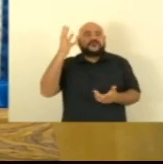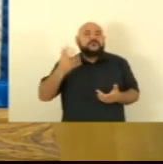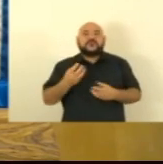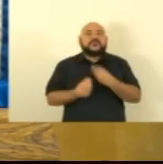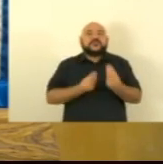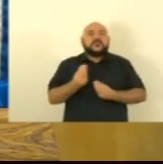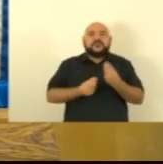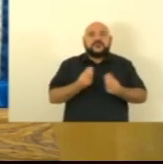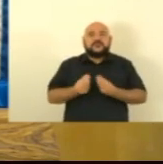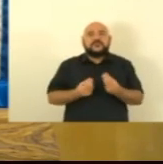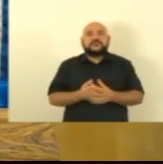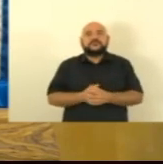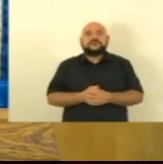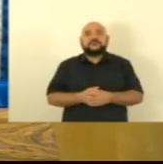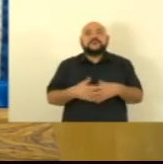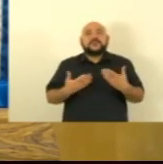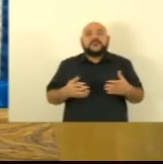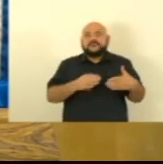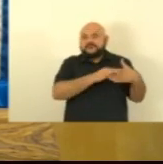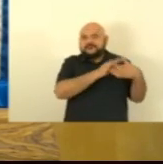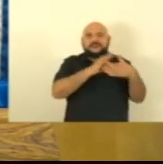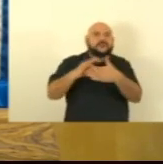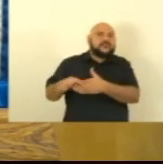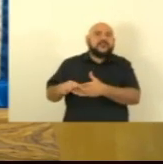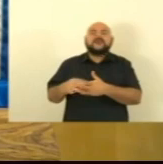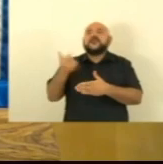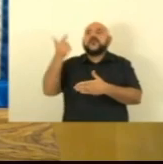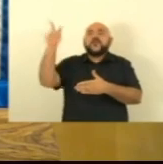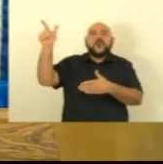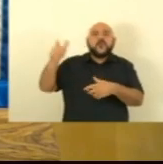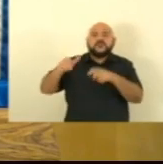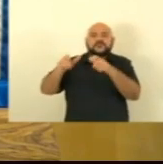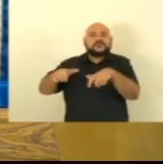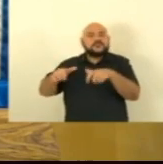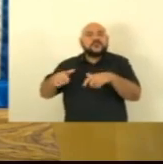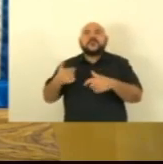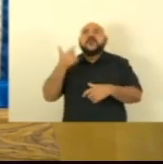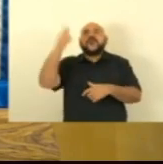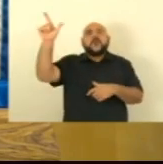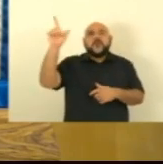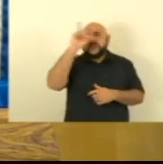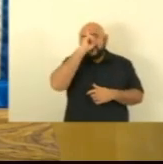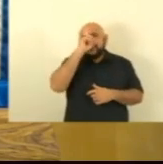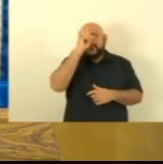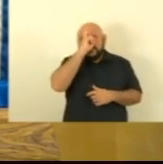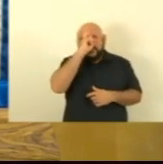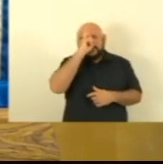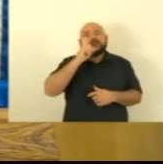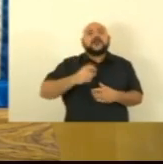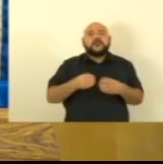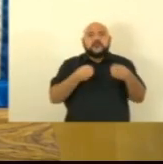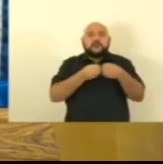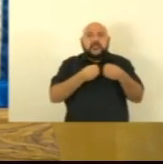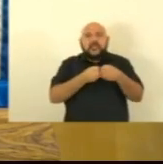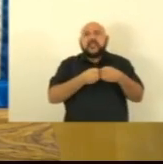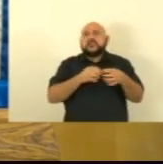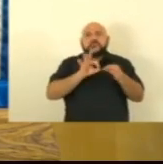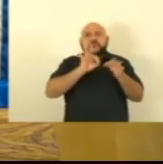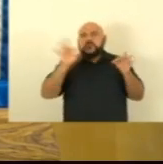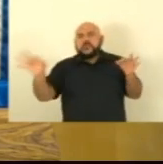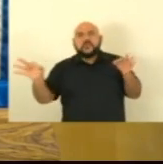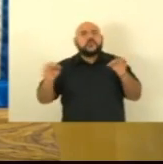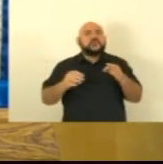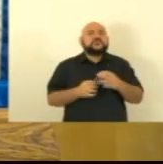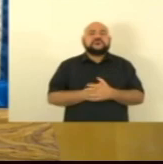as mães para enfermarias ou outras camas nas imediações, sem ser ali no local adequado para